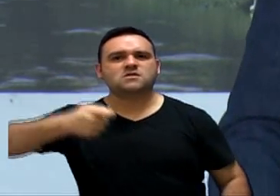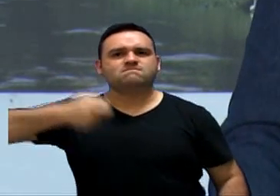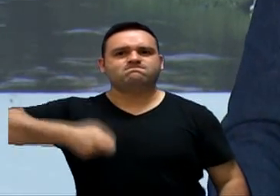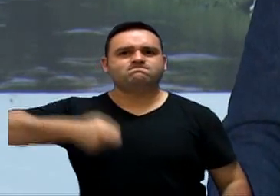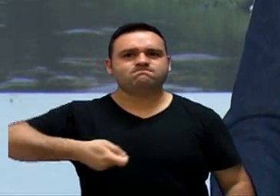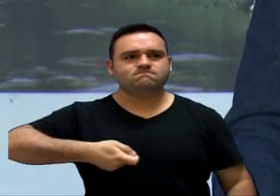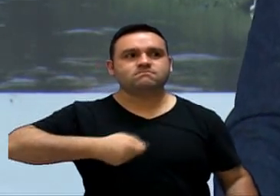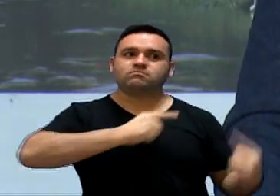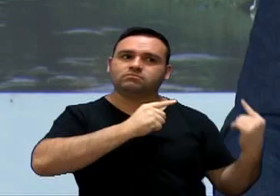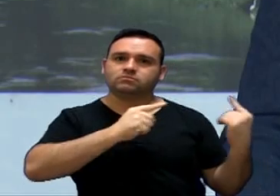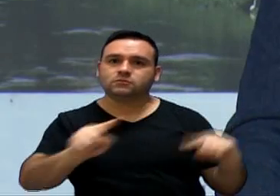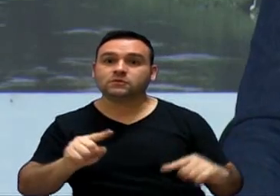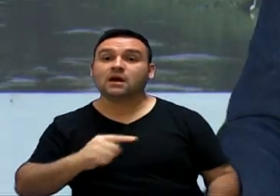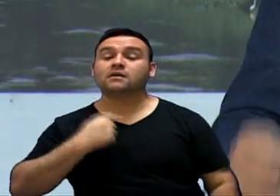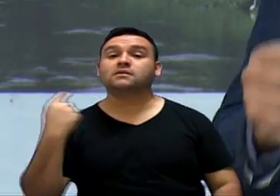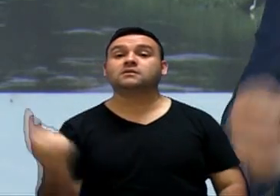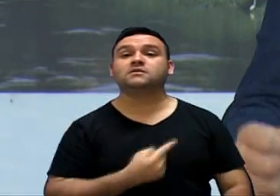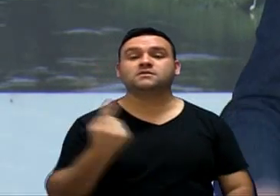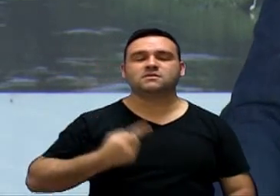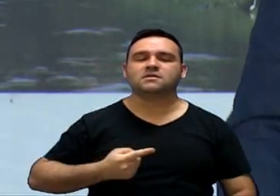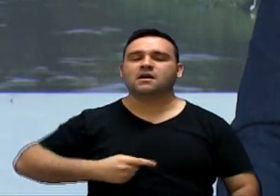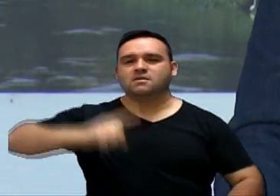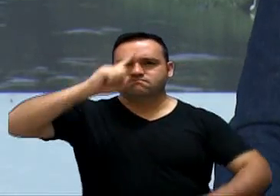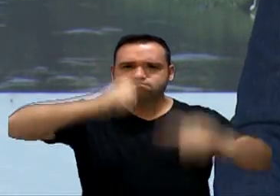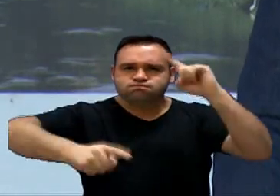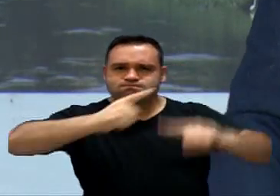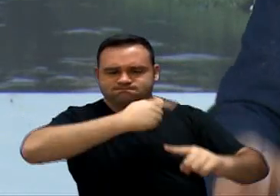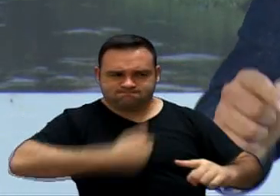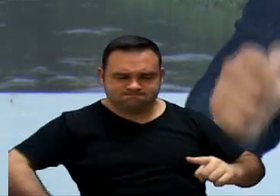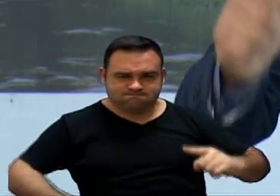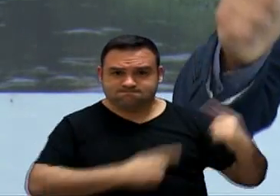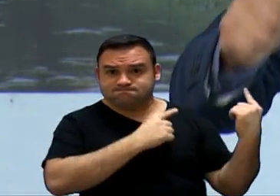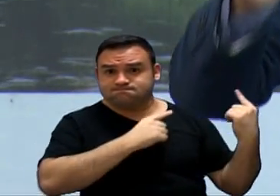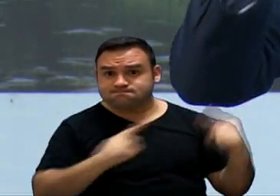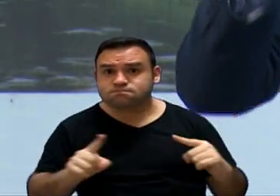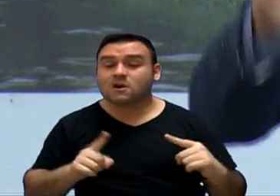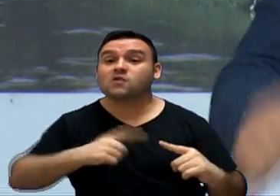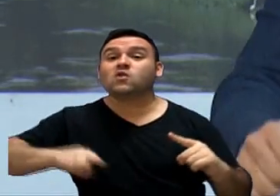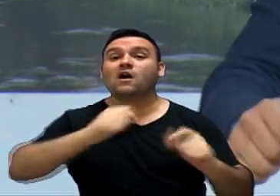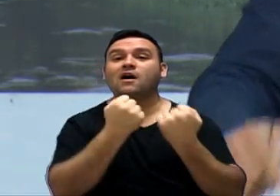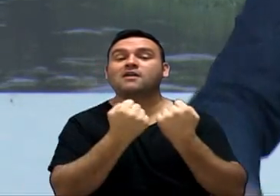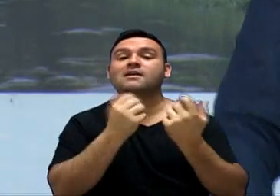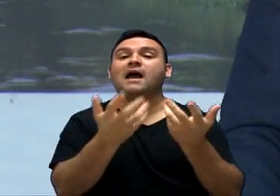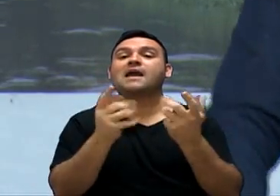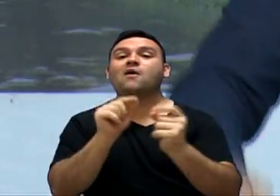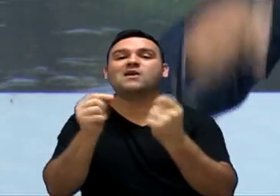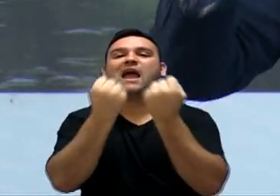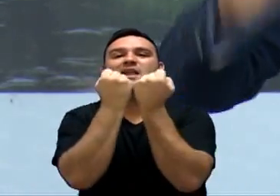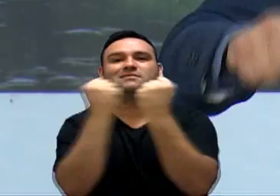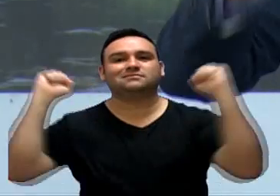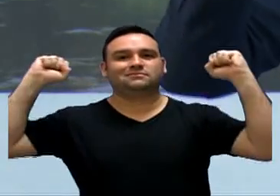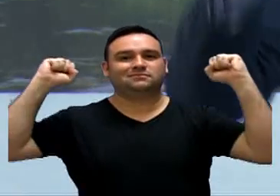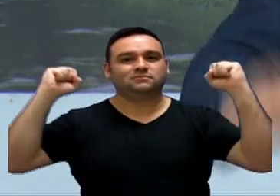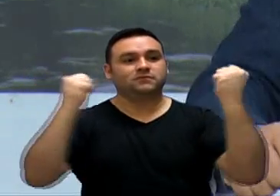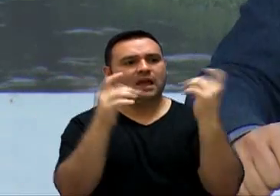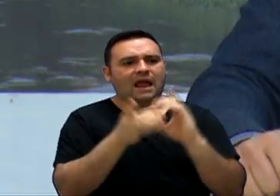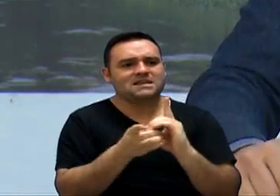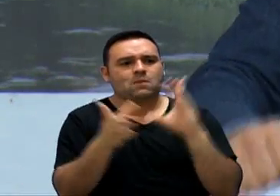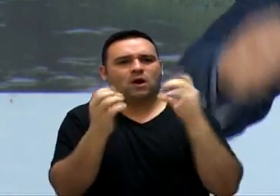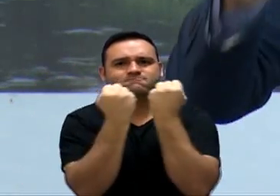totalitarismo. Nós somos contra a ditadura. Nós somos a favor da democracia. E